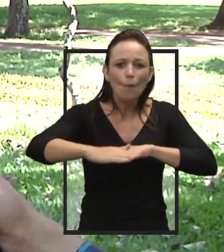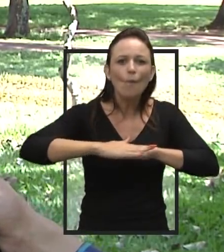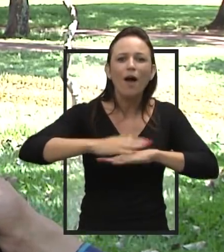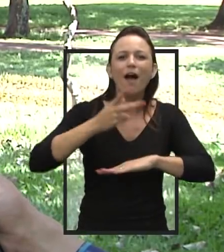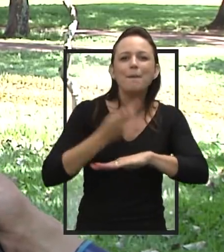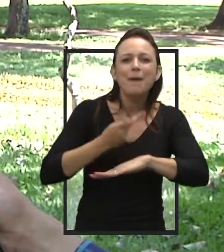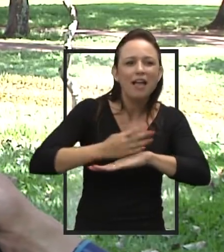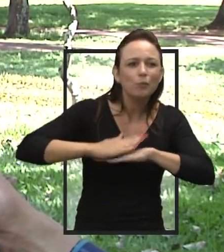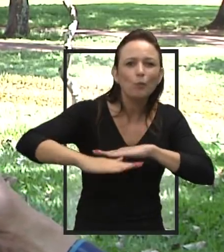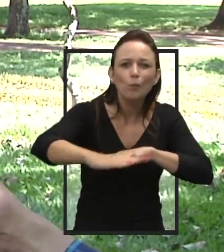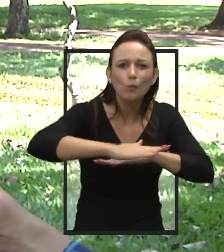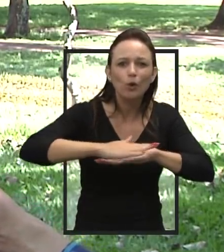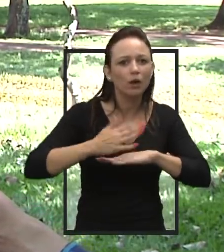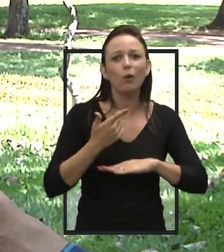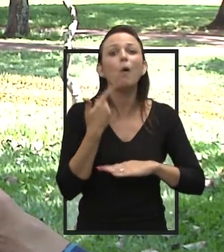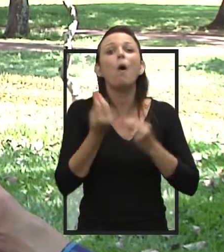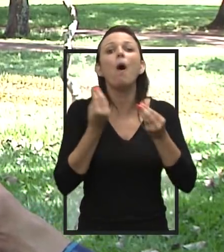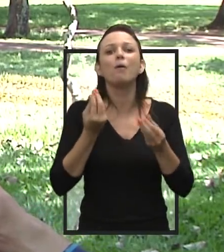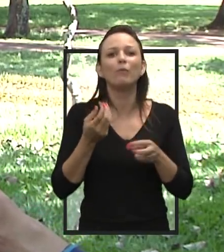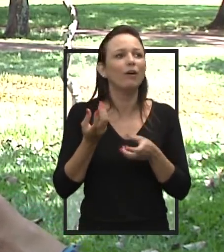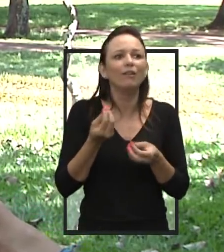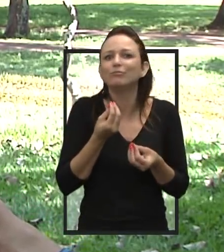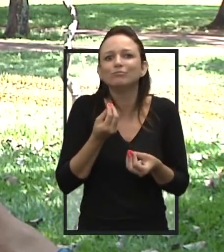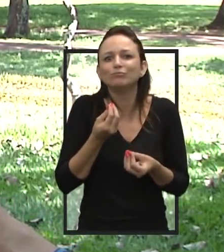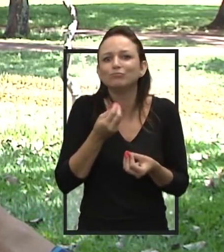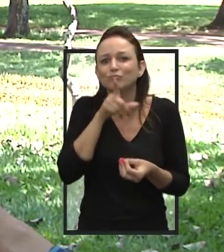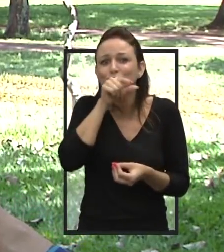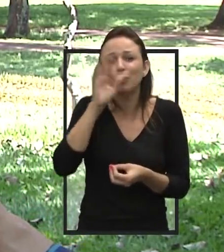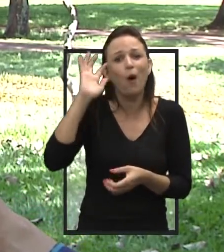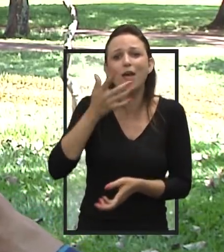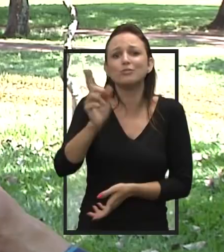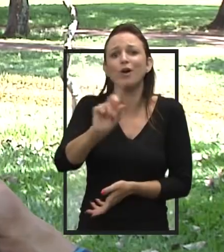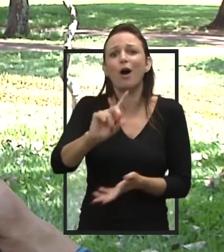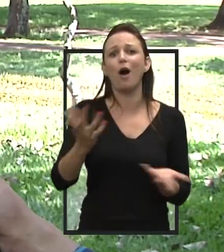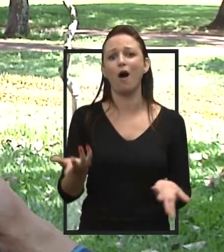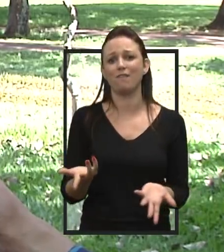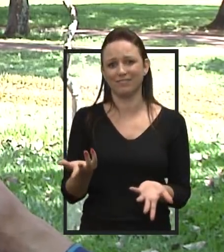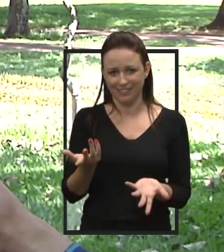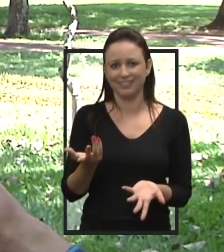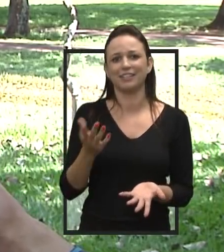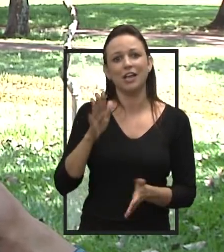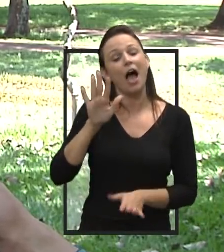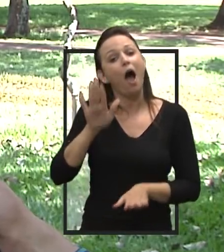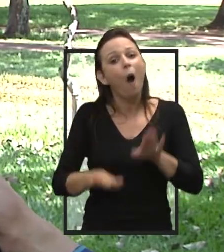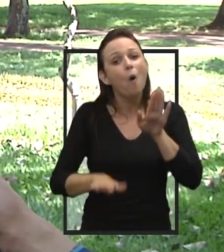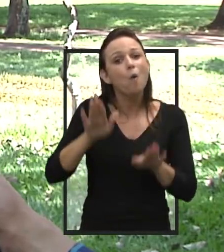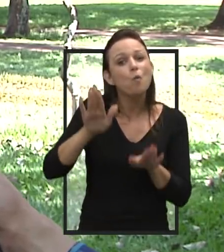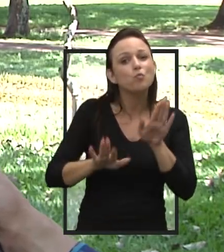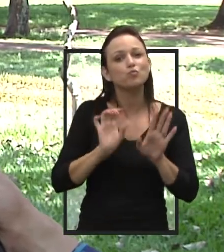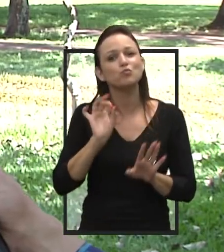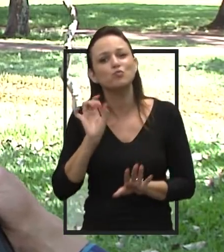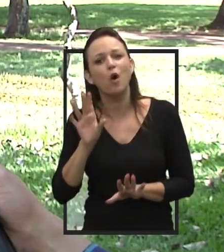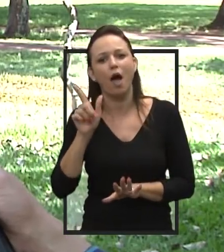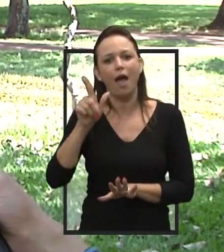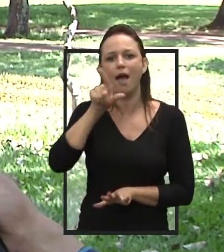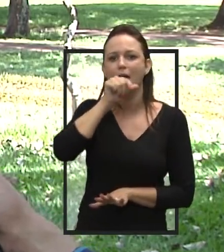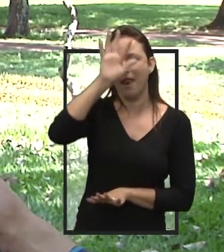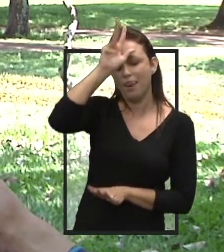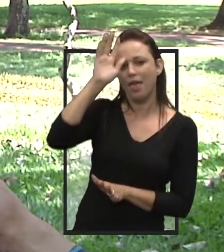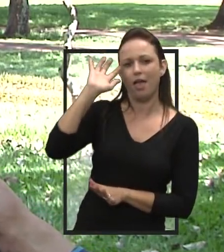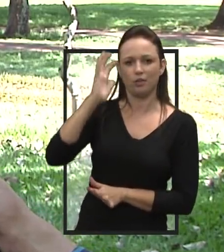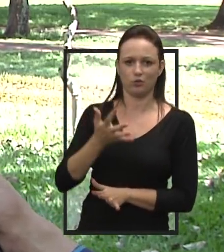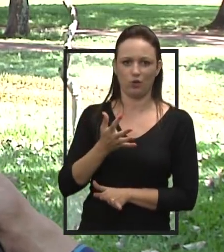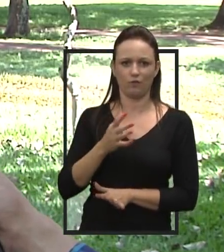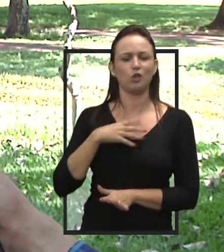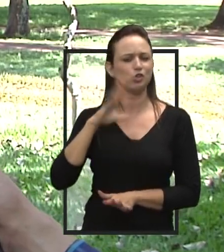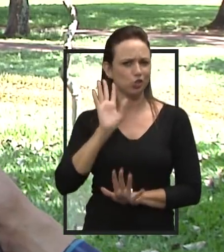lá? Ela não vai ter o que fazer, ela não vai ter como agir. Então, galinha funciona? Funciona, mas em algumas situações, somente em algumas situações. Eu já vi